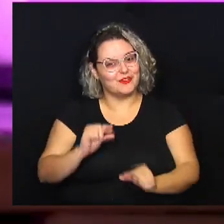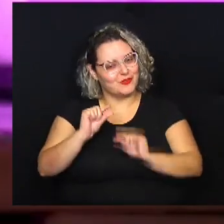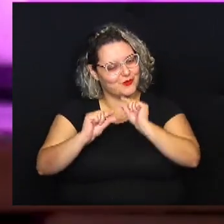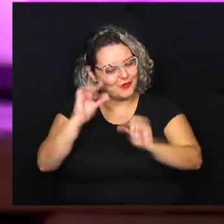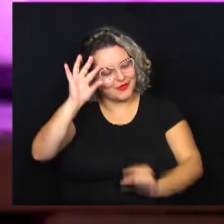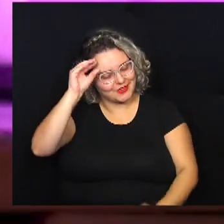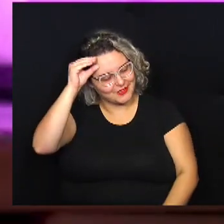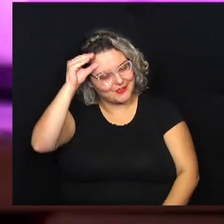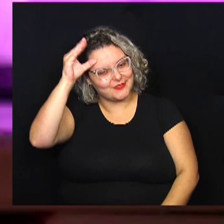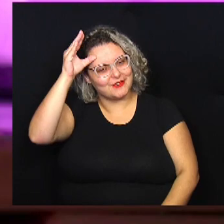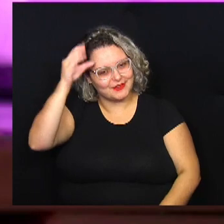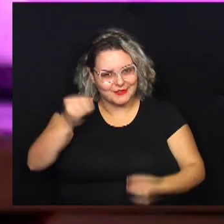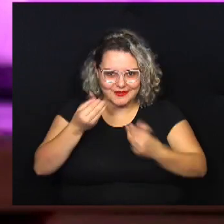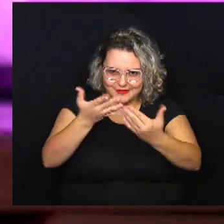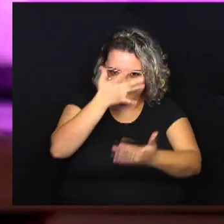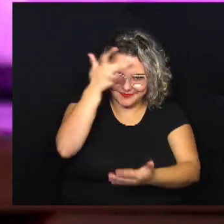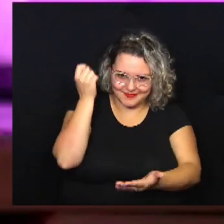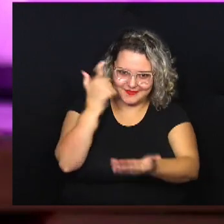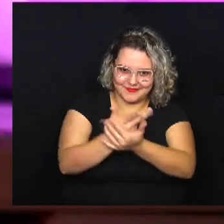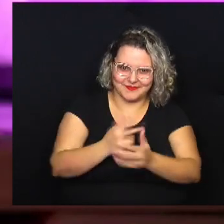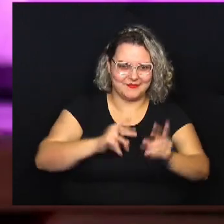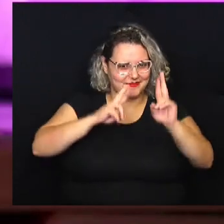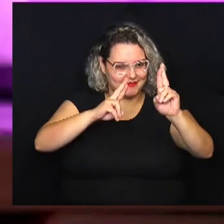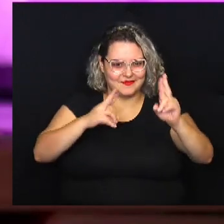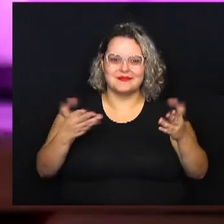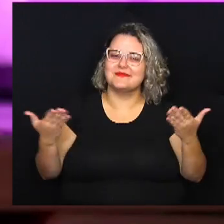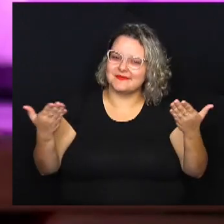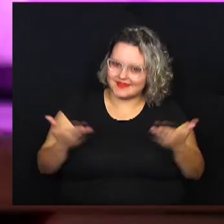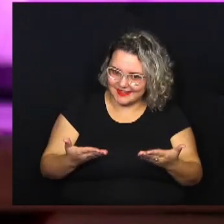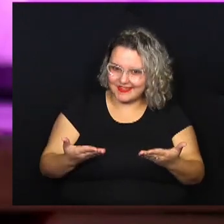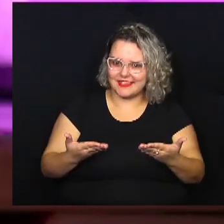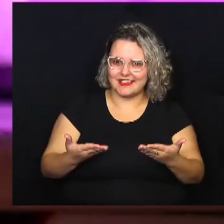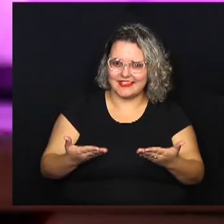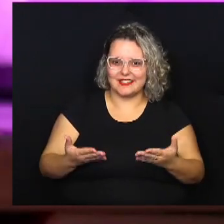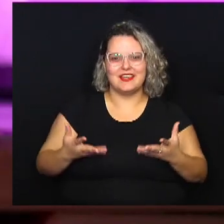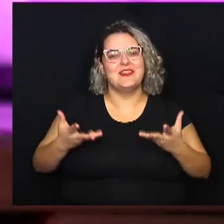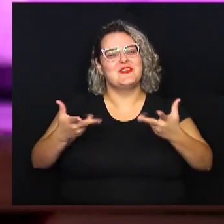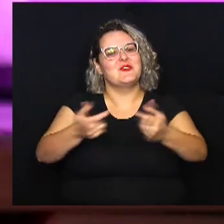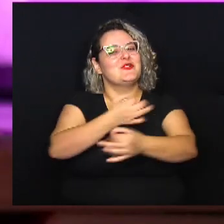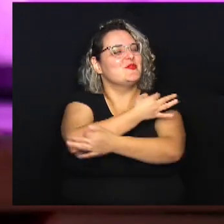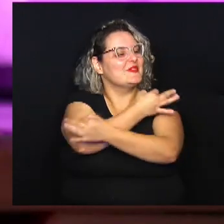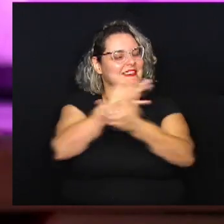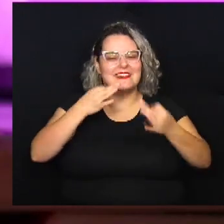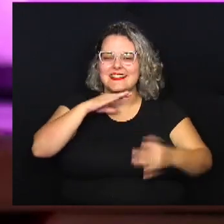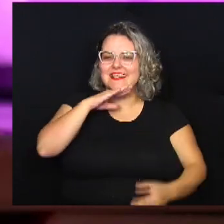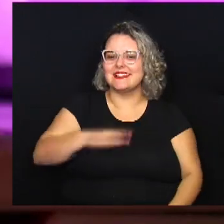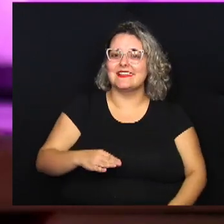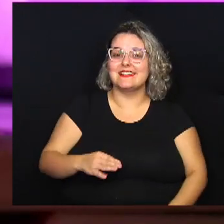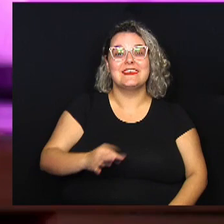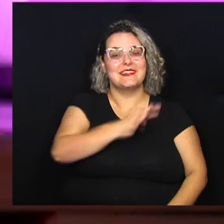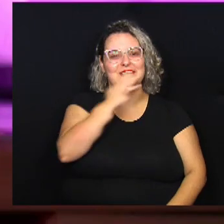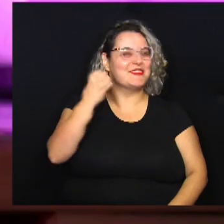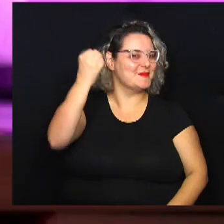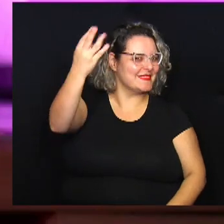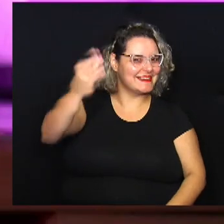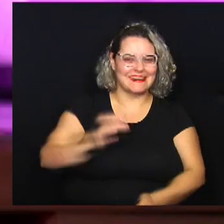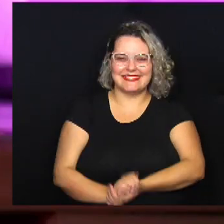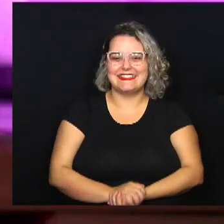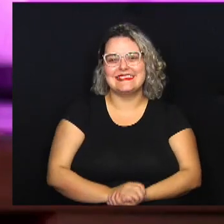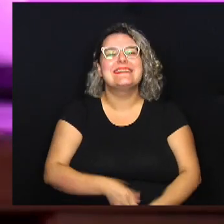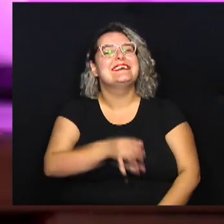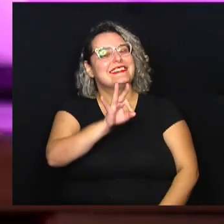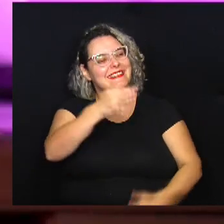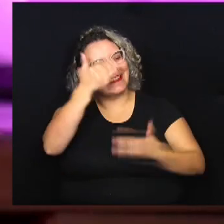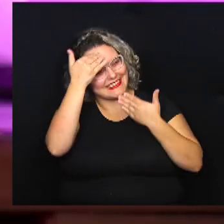conhecimento para os consumidores, e desejo desde já a todos uma excelente tarde e ótimas viagens. Exatamente,